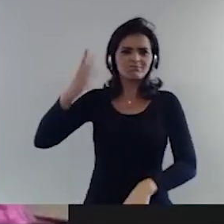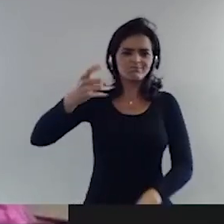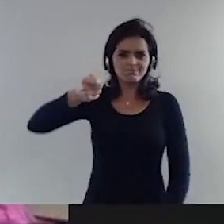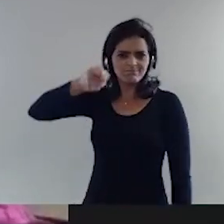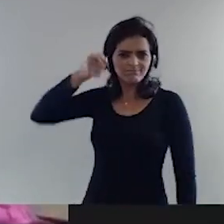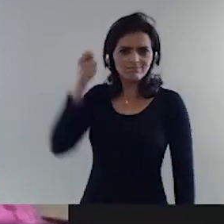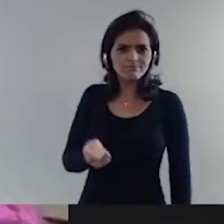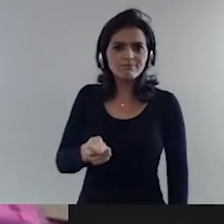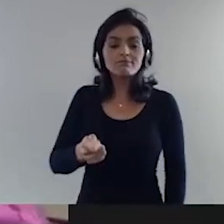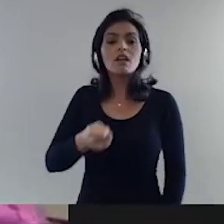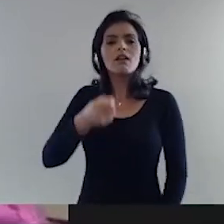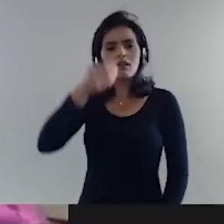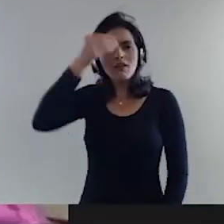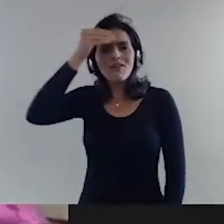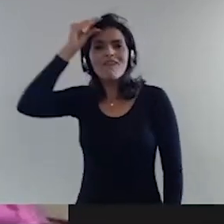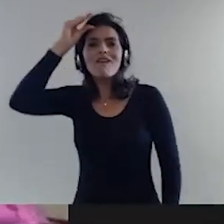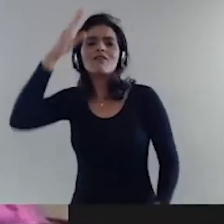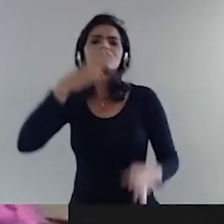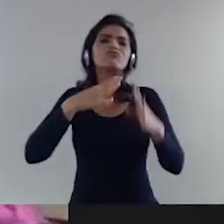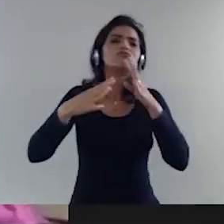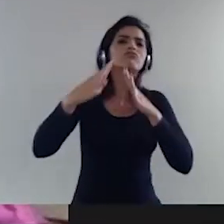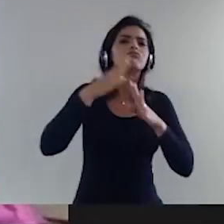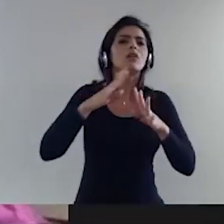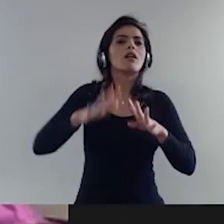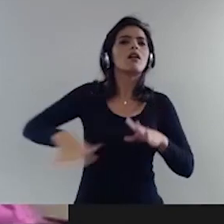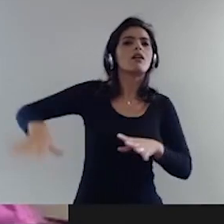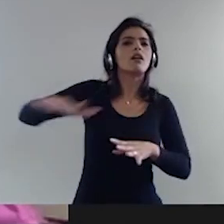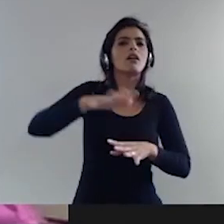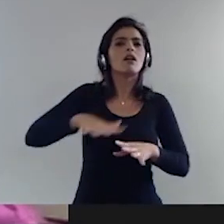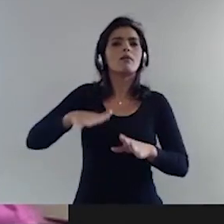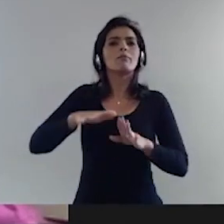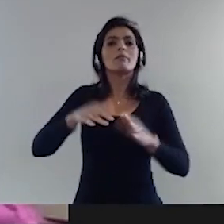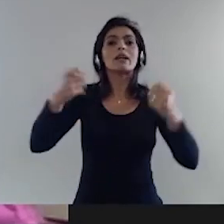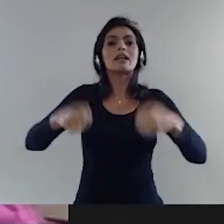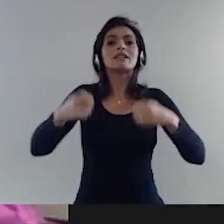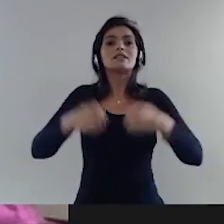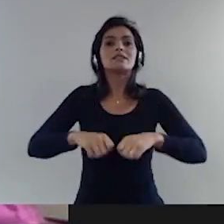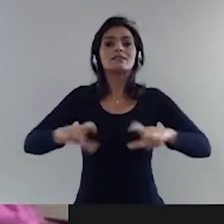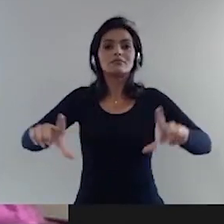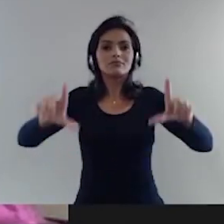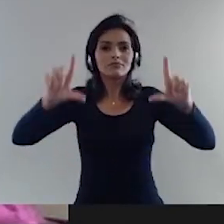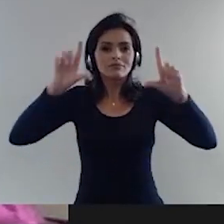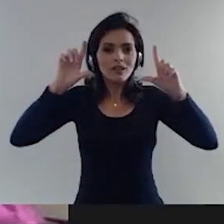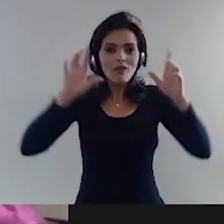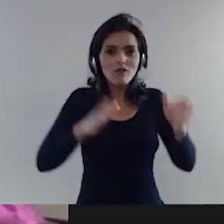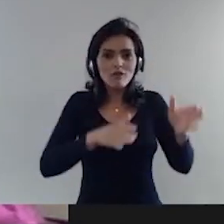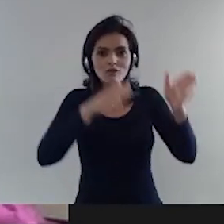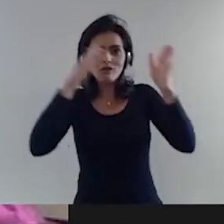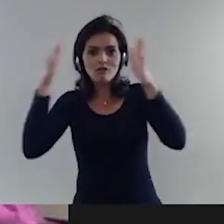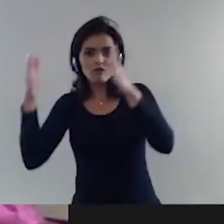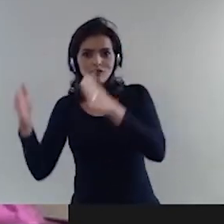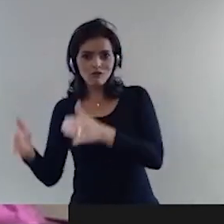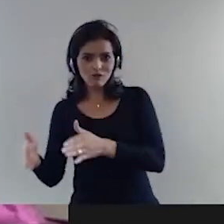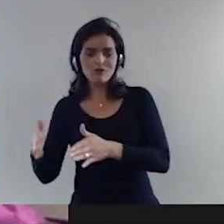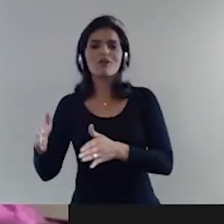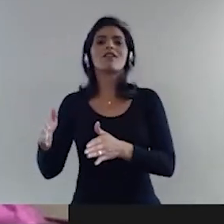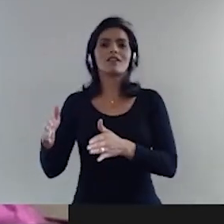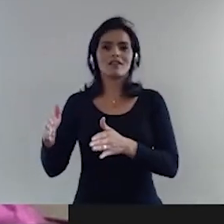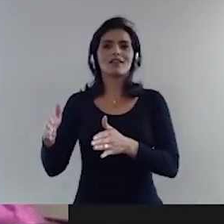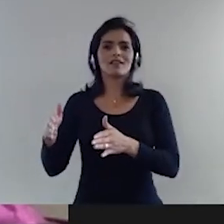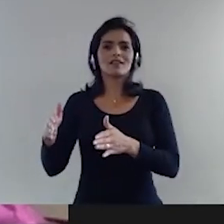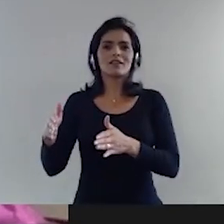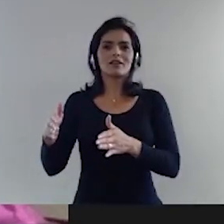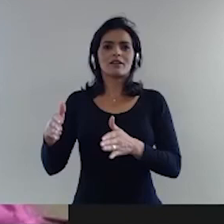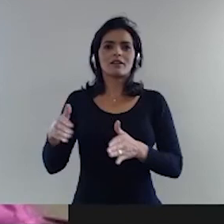possibilitando o conhecimento da realidade fora da caverna platônica e o acesso à luz. Entendemos